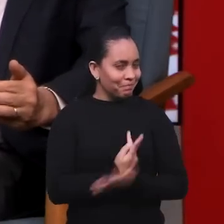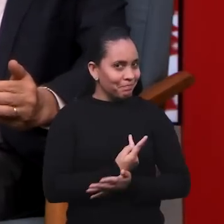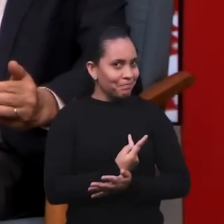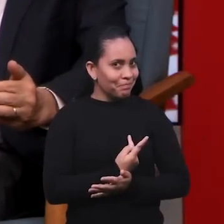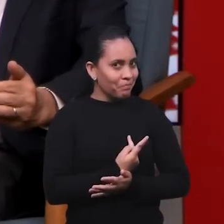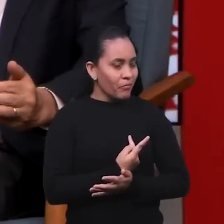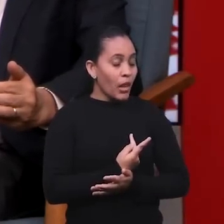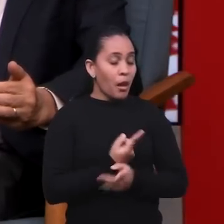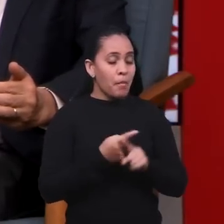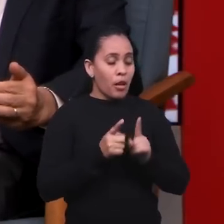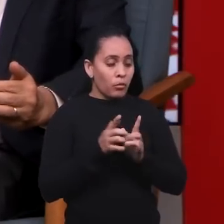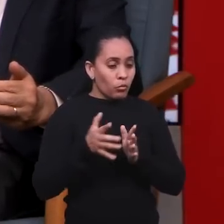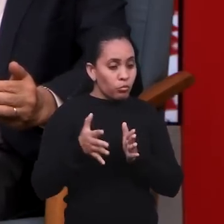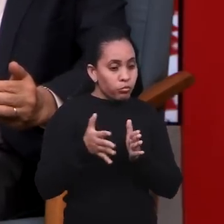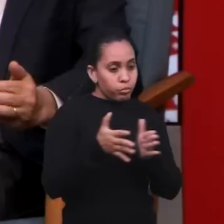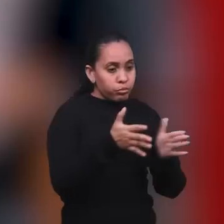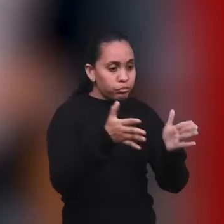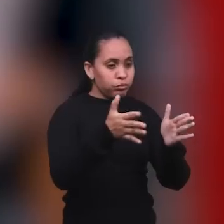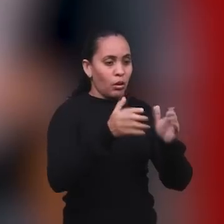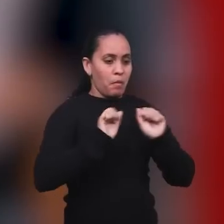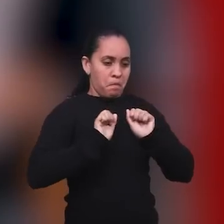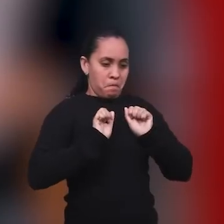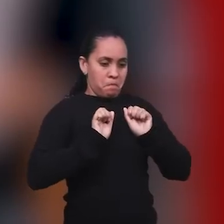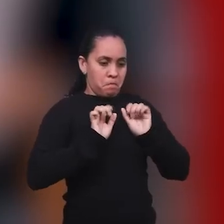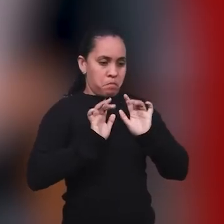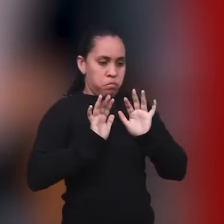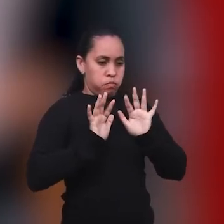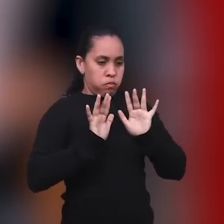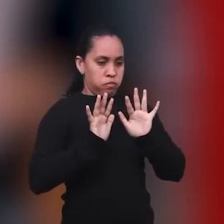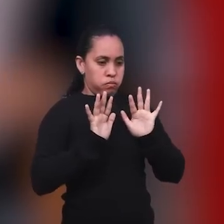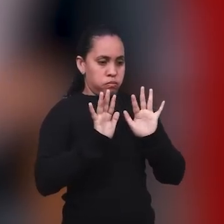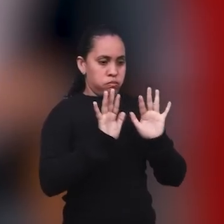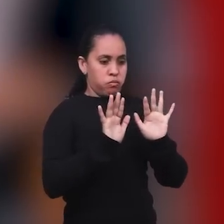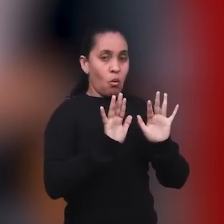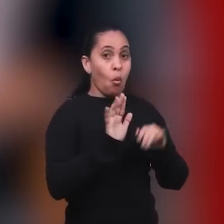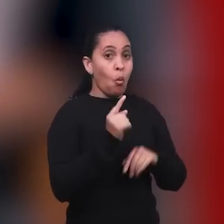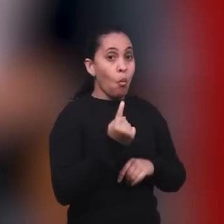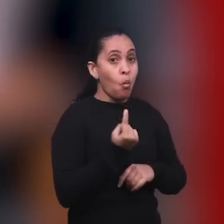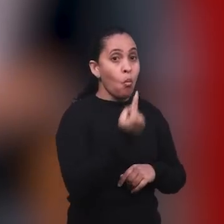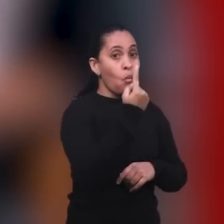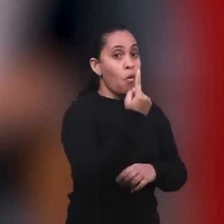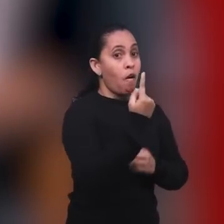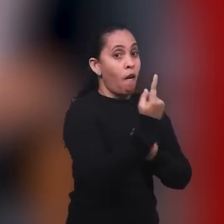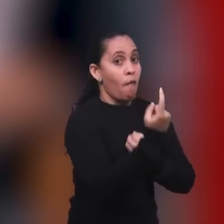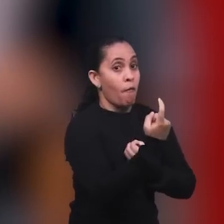No caminho, os 10 ficaram curados, um voltou